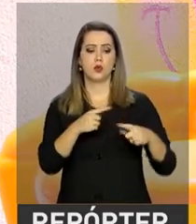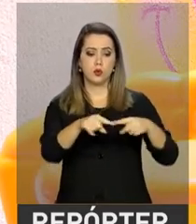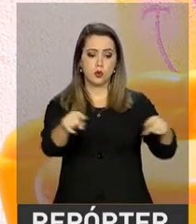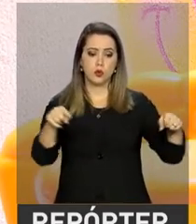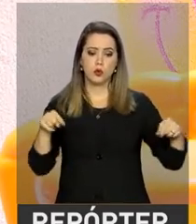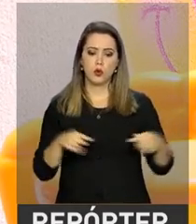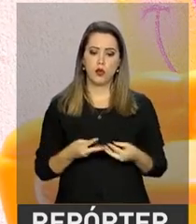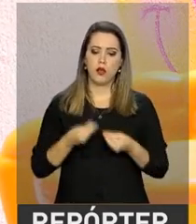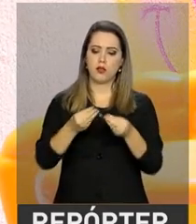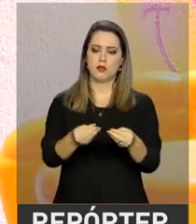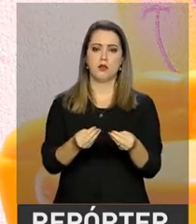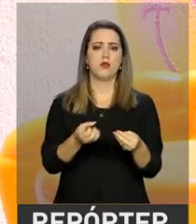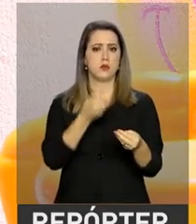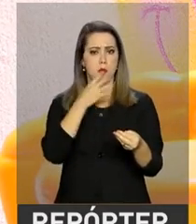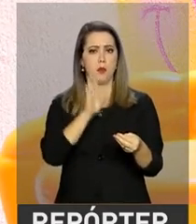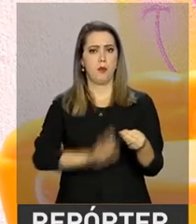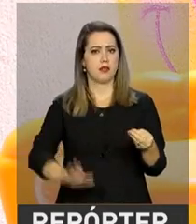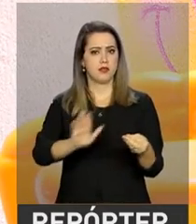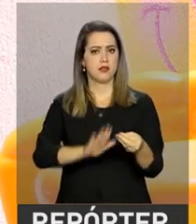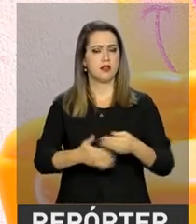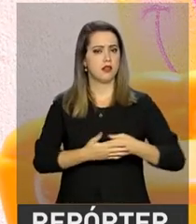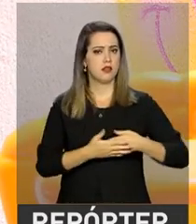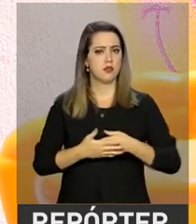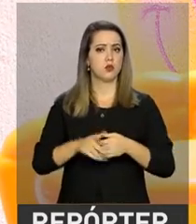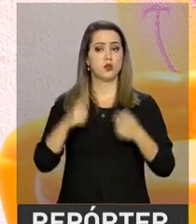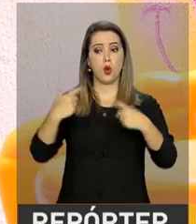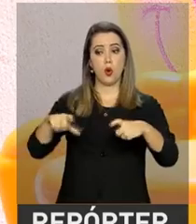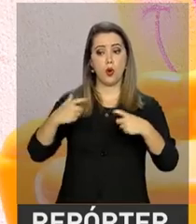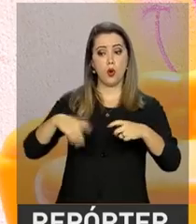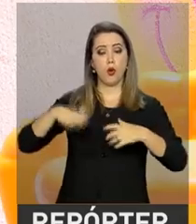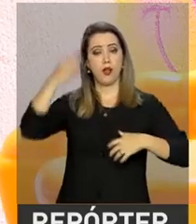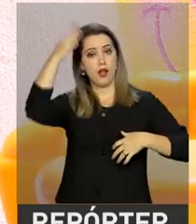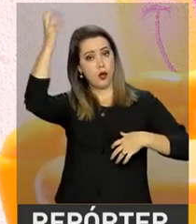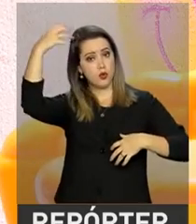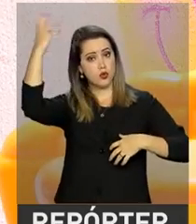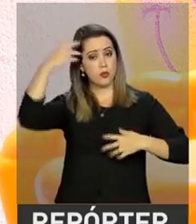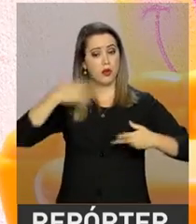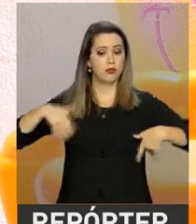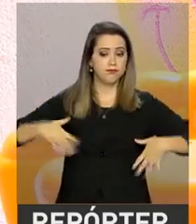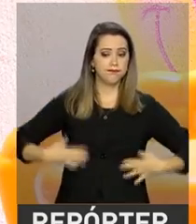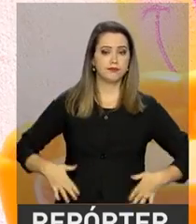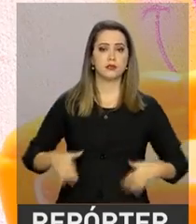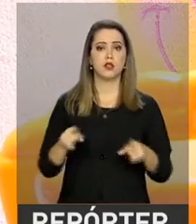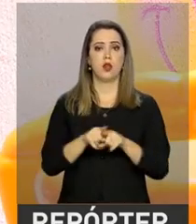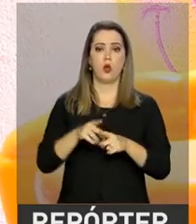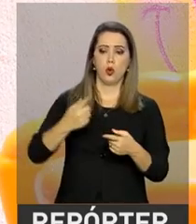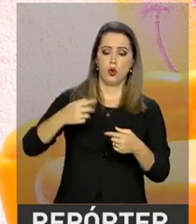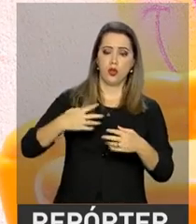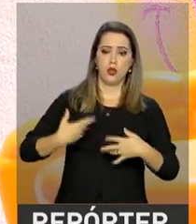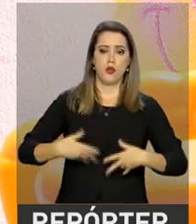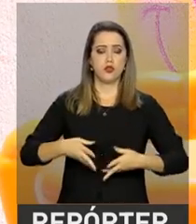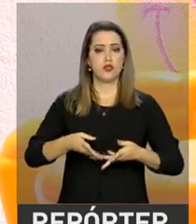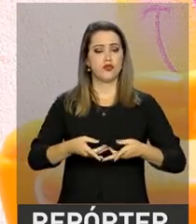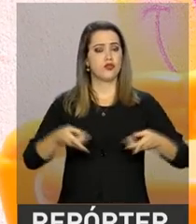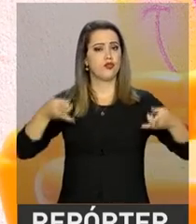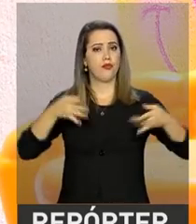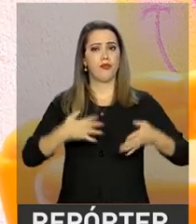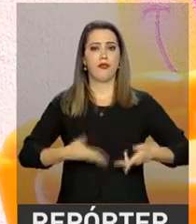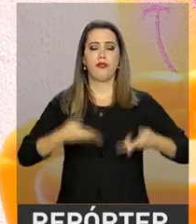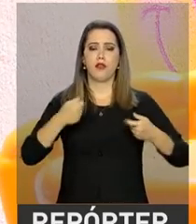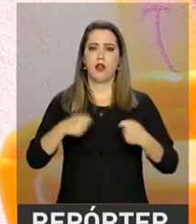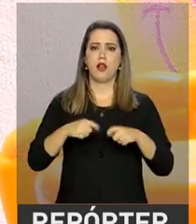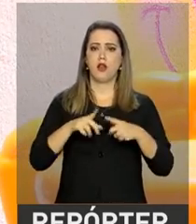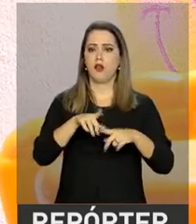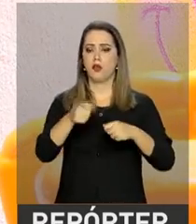processo é com chega para as crianças sala de banho neodi trocadores armários enfim mas de